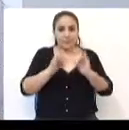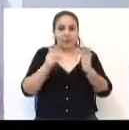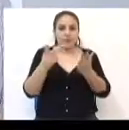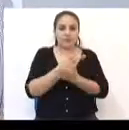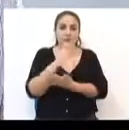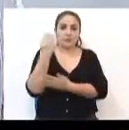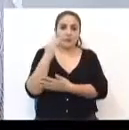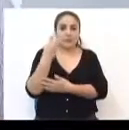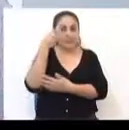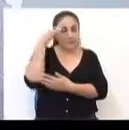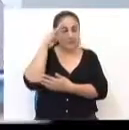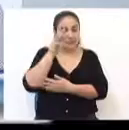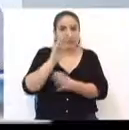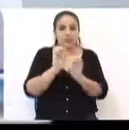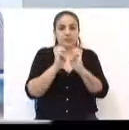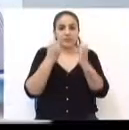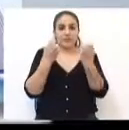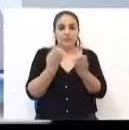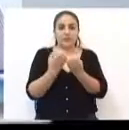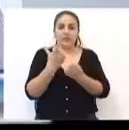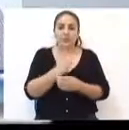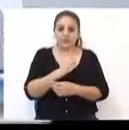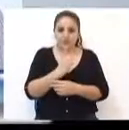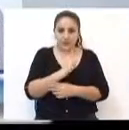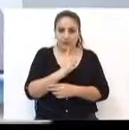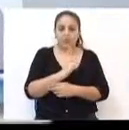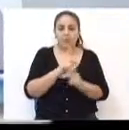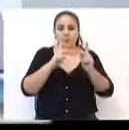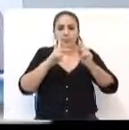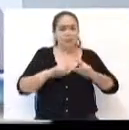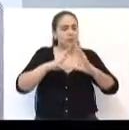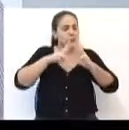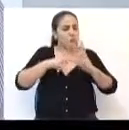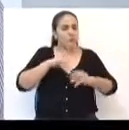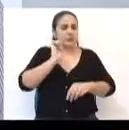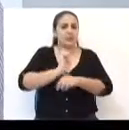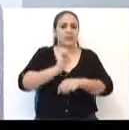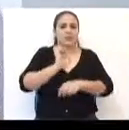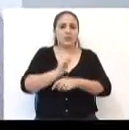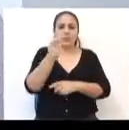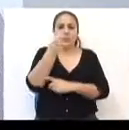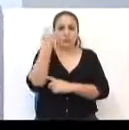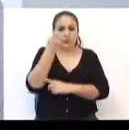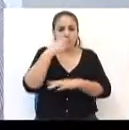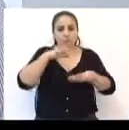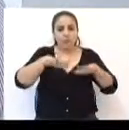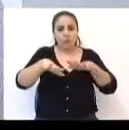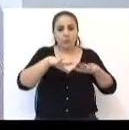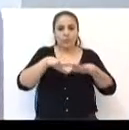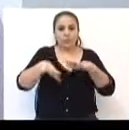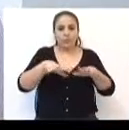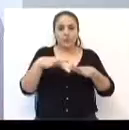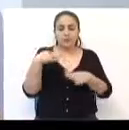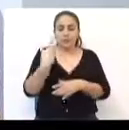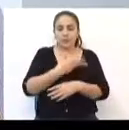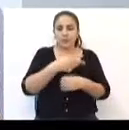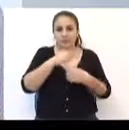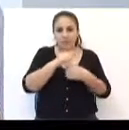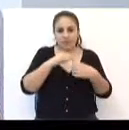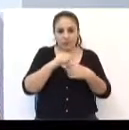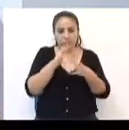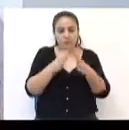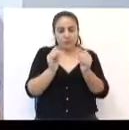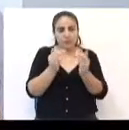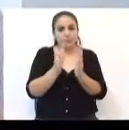Foram 3 dias de evento, onde veio pessoas de todo o estado do Rio Grande do Sul, foi um grande movimento para a nossa cidade. Então nós